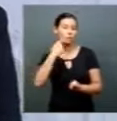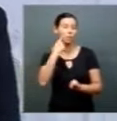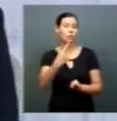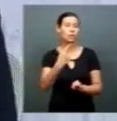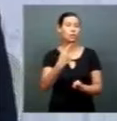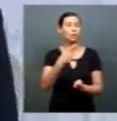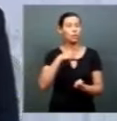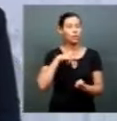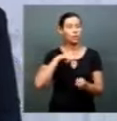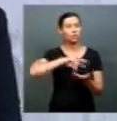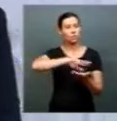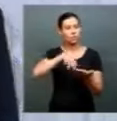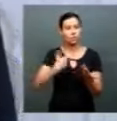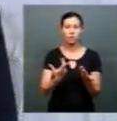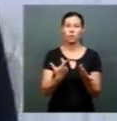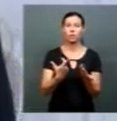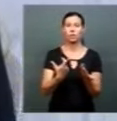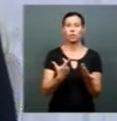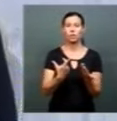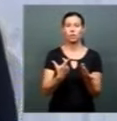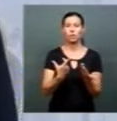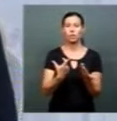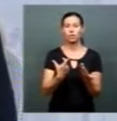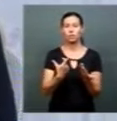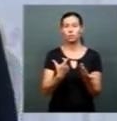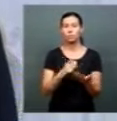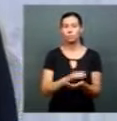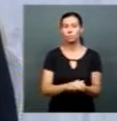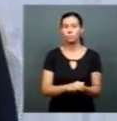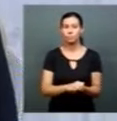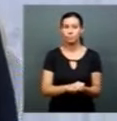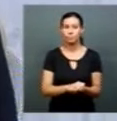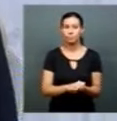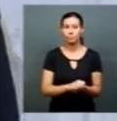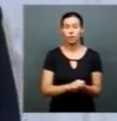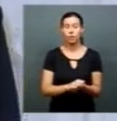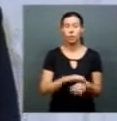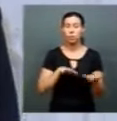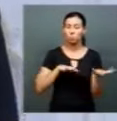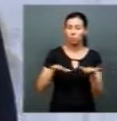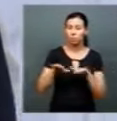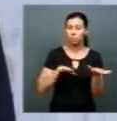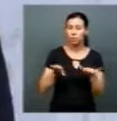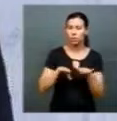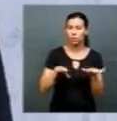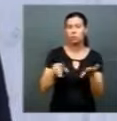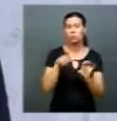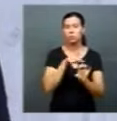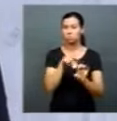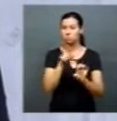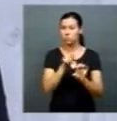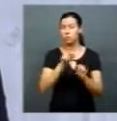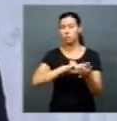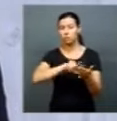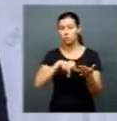existe todo um ecossistema por trás do ecossistema de esse movimento de startups, e a gente cita